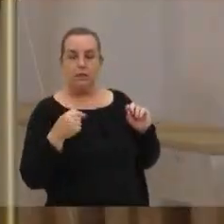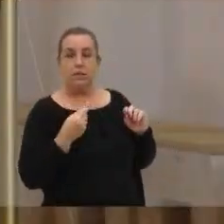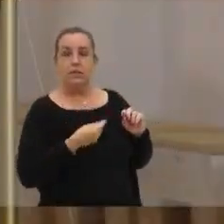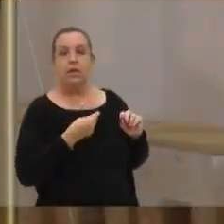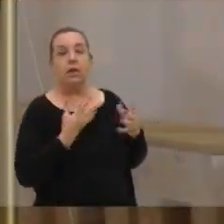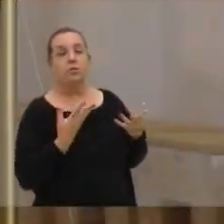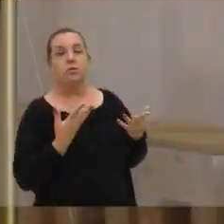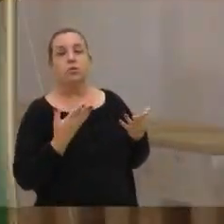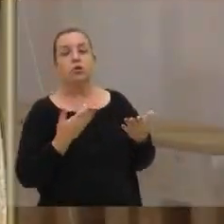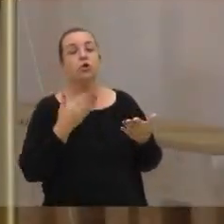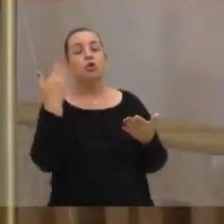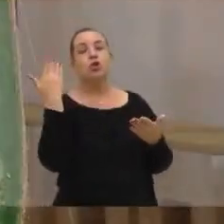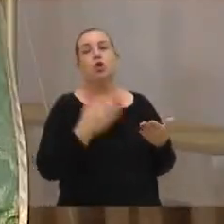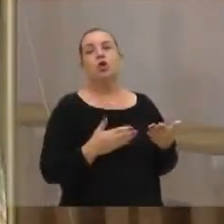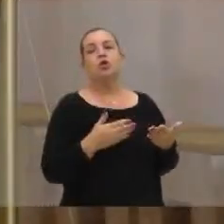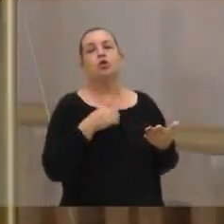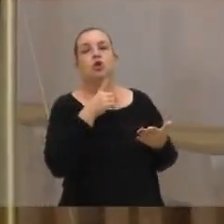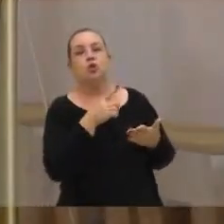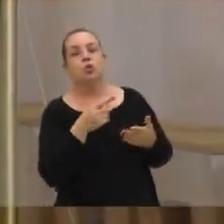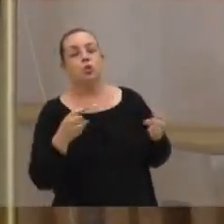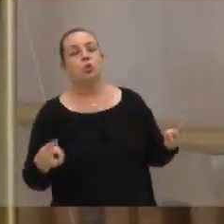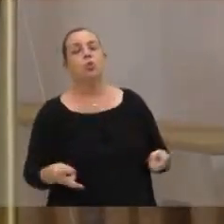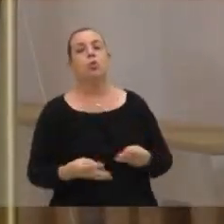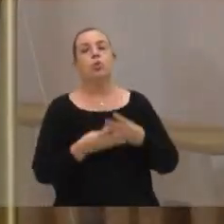estaria diante do judeu